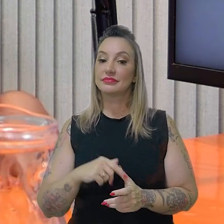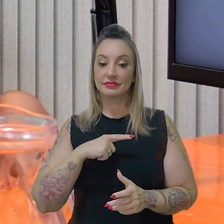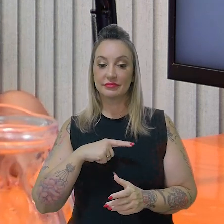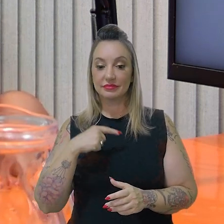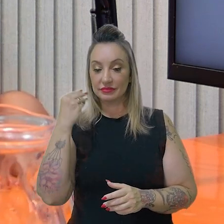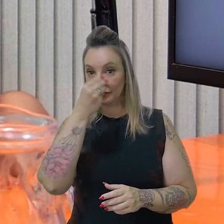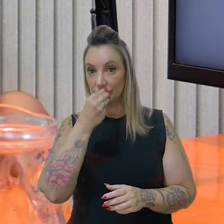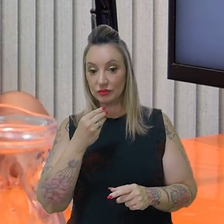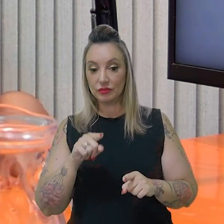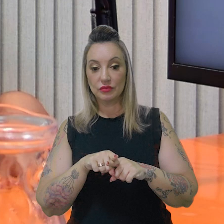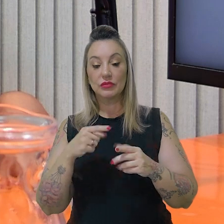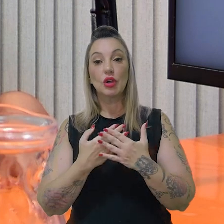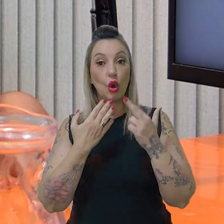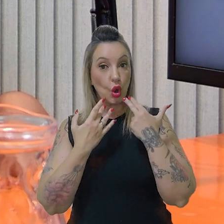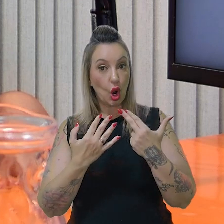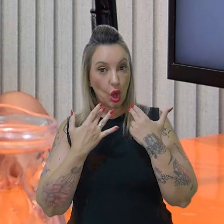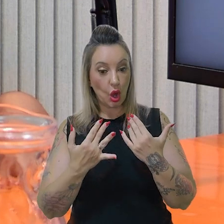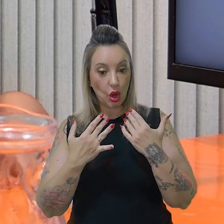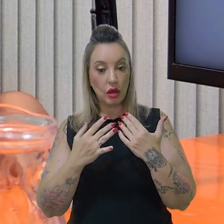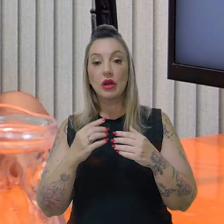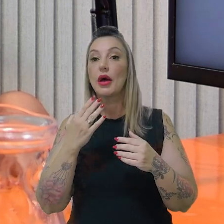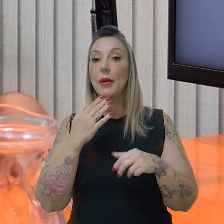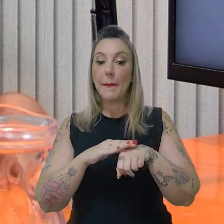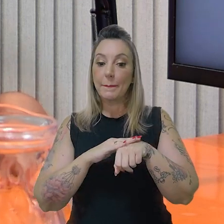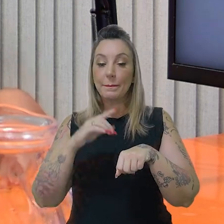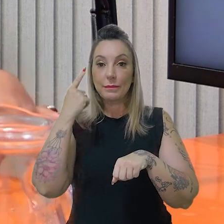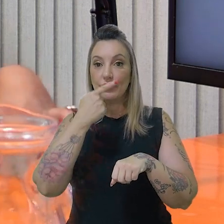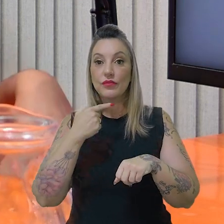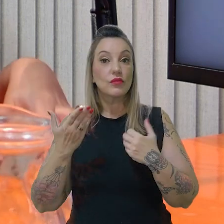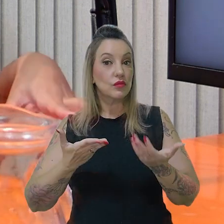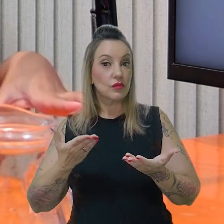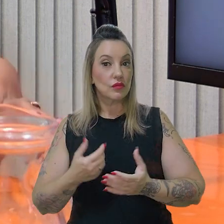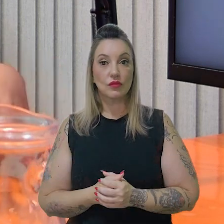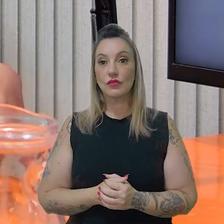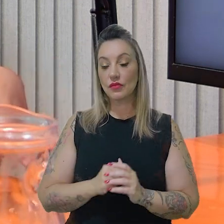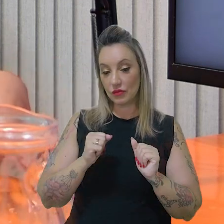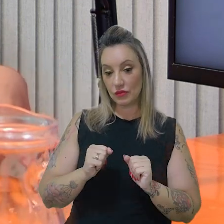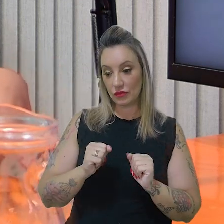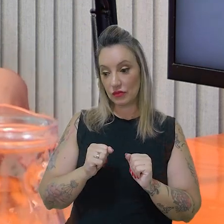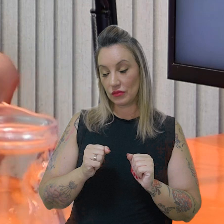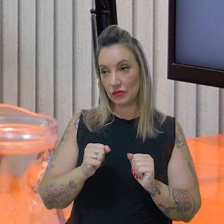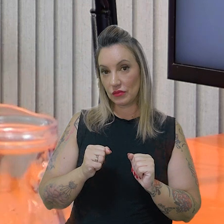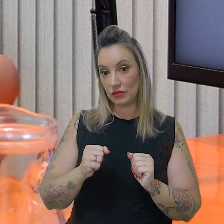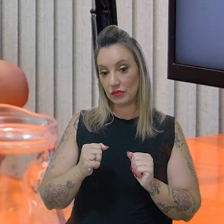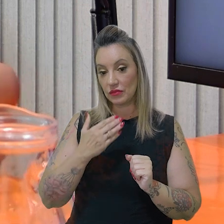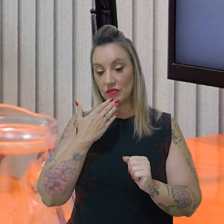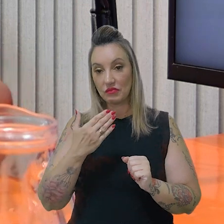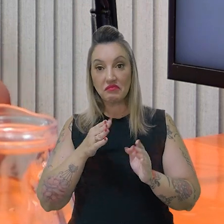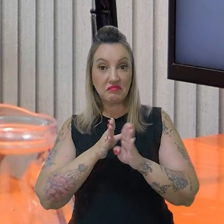maquiagem também o estudo da colorimetria o estudo da pele por exemplo para você tá aqui hoje você poderia me me pedir